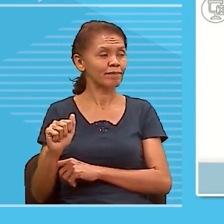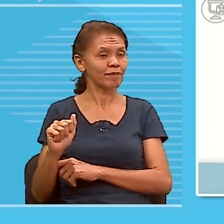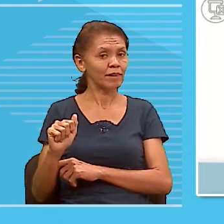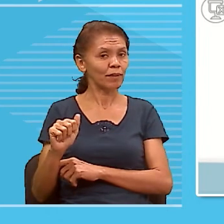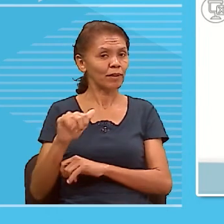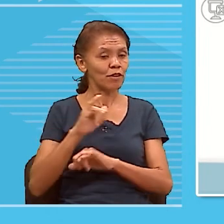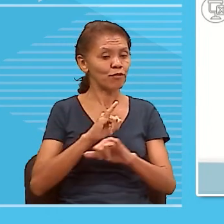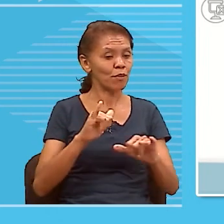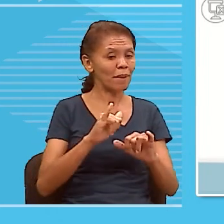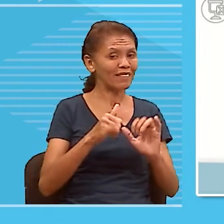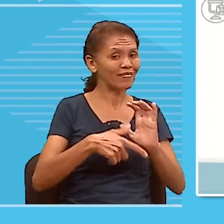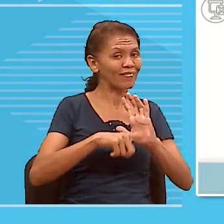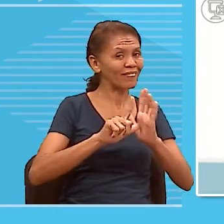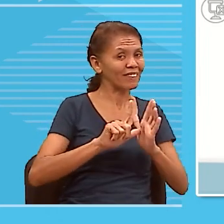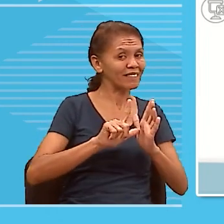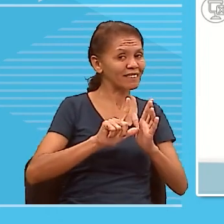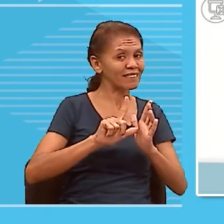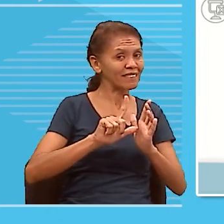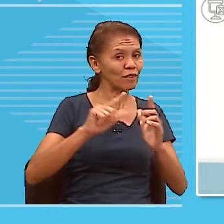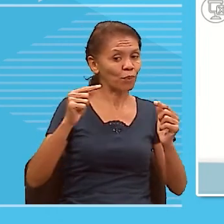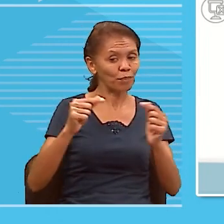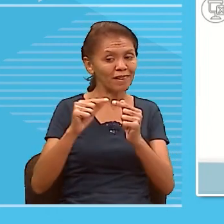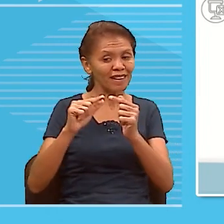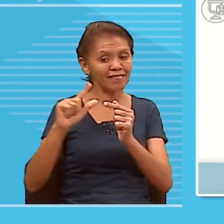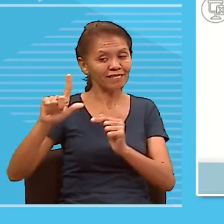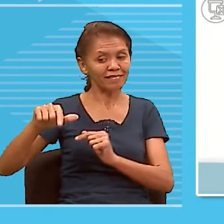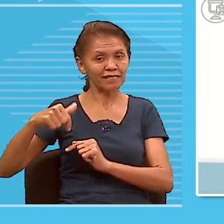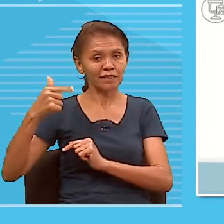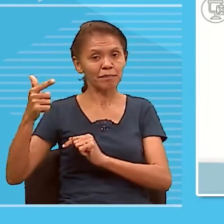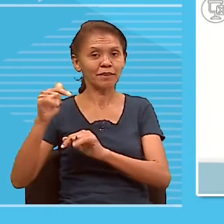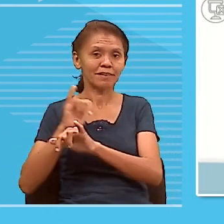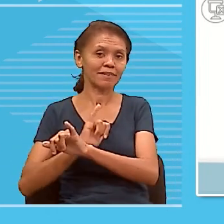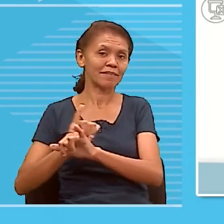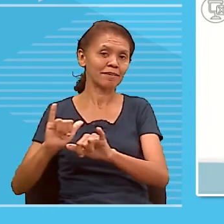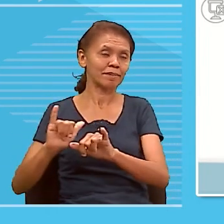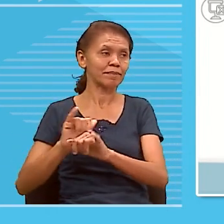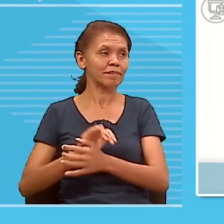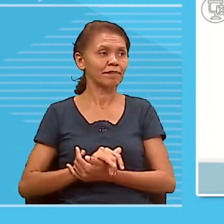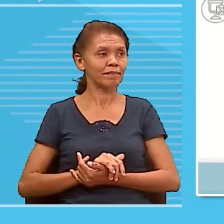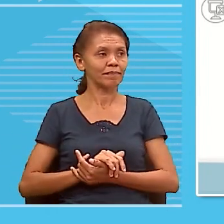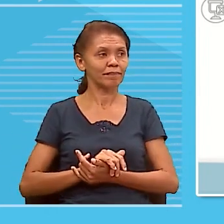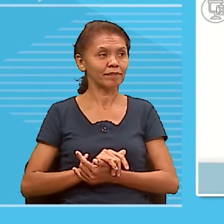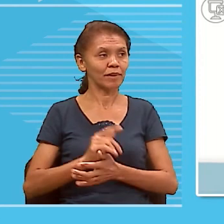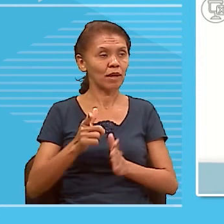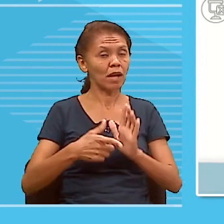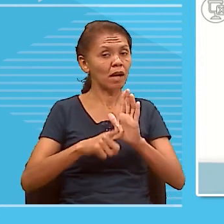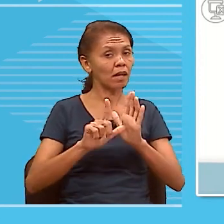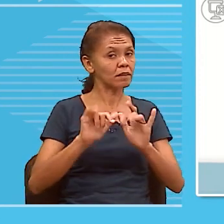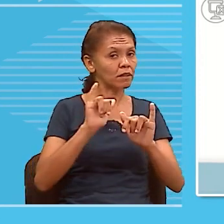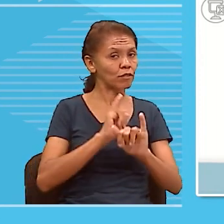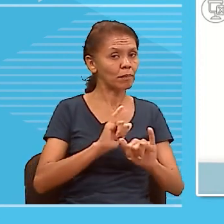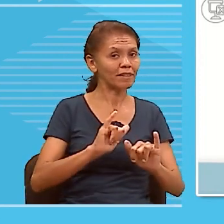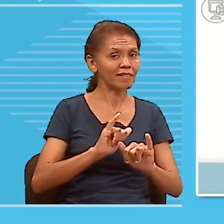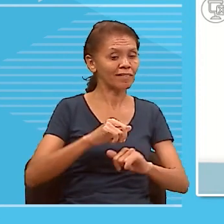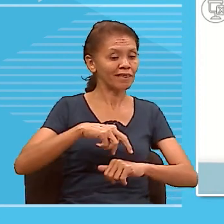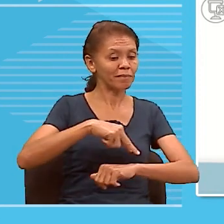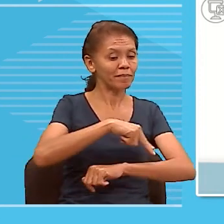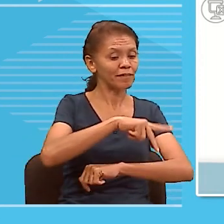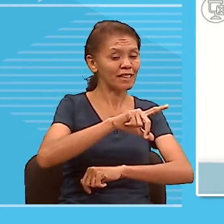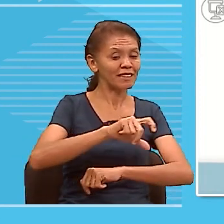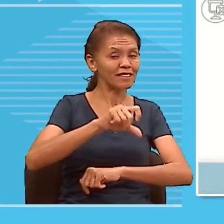dito antes e o que vem em seguida o que que foi dito antes que ela foi a sexta colocada geral